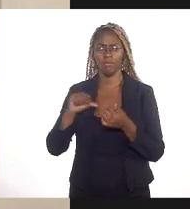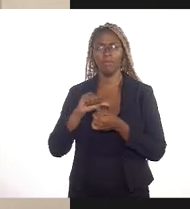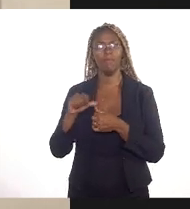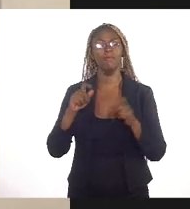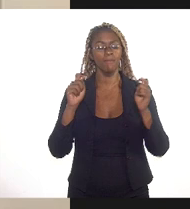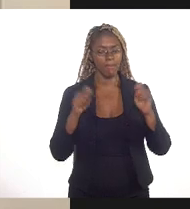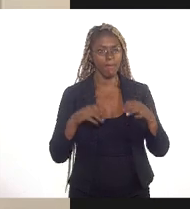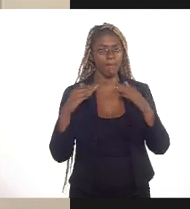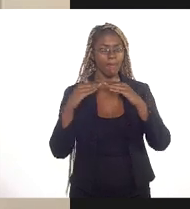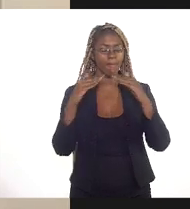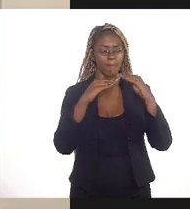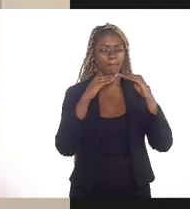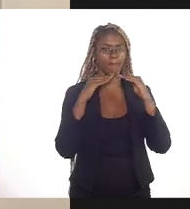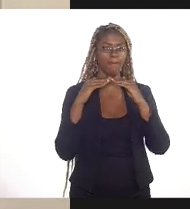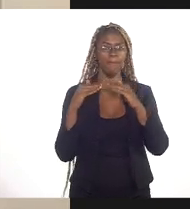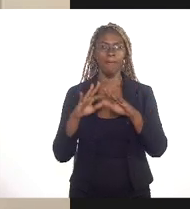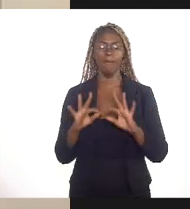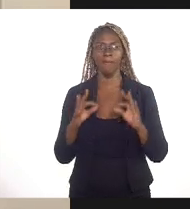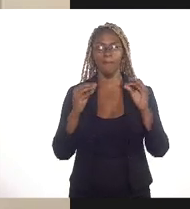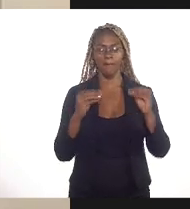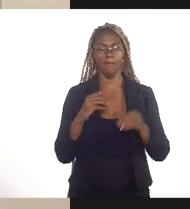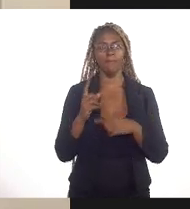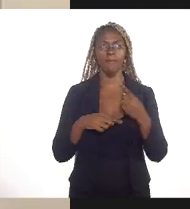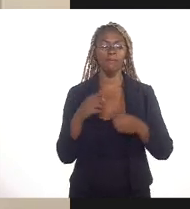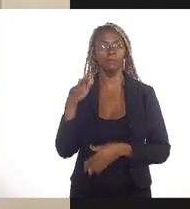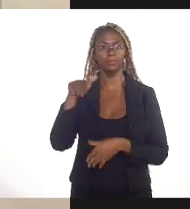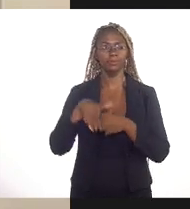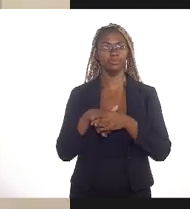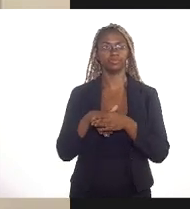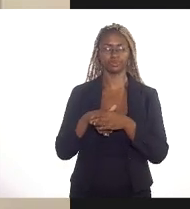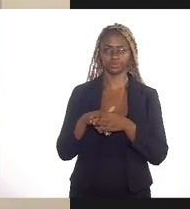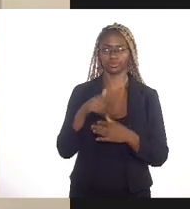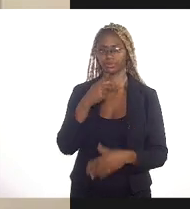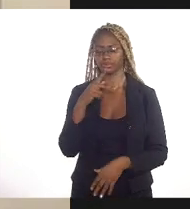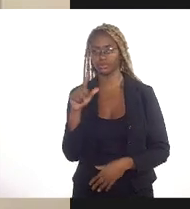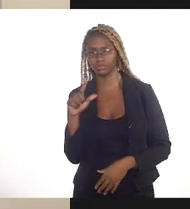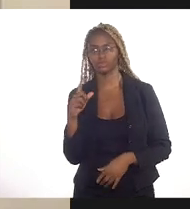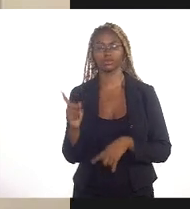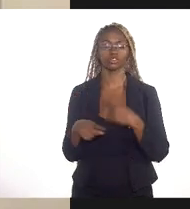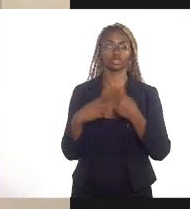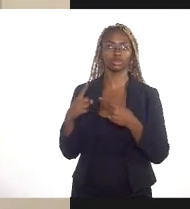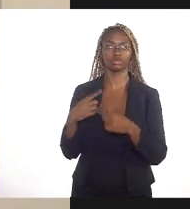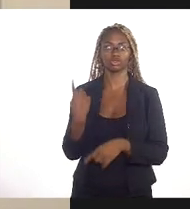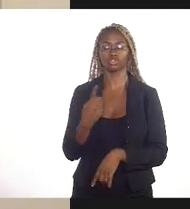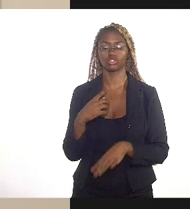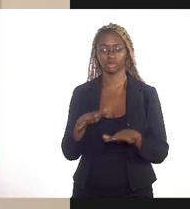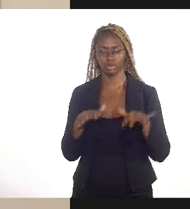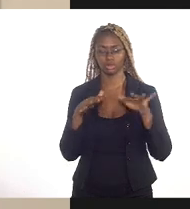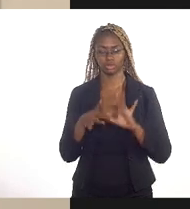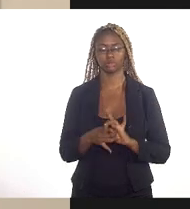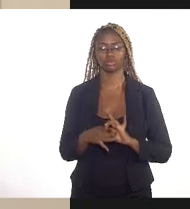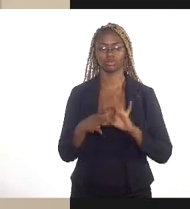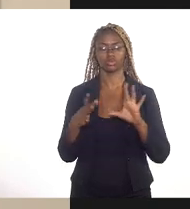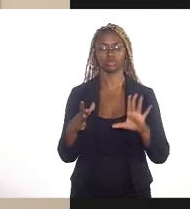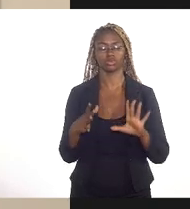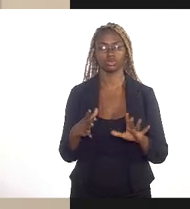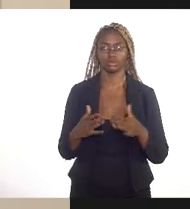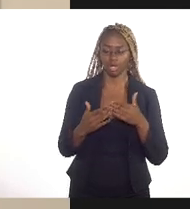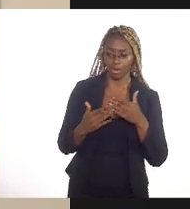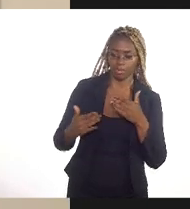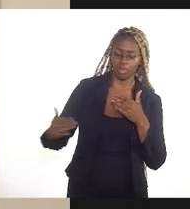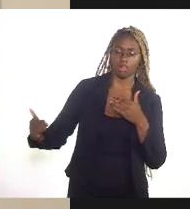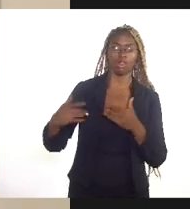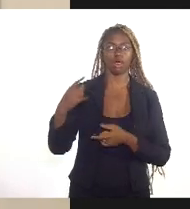comum acordo. E, depois da votação do projeto, podemos fazer a audiência pública e ampliar o debate sobre esse tema